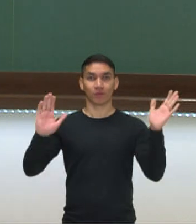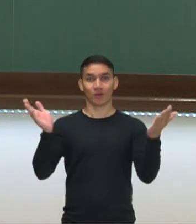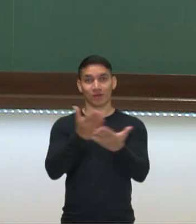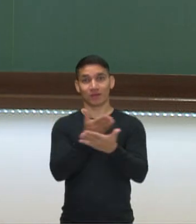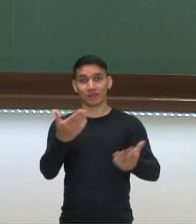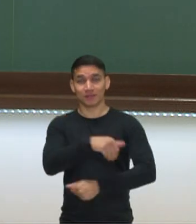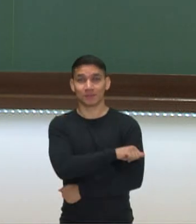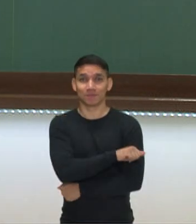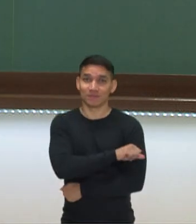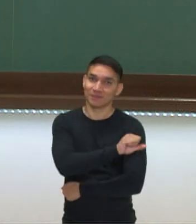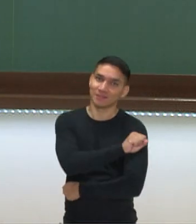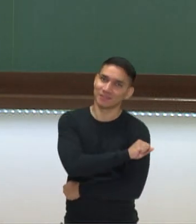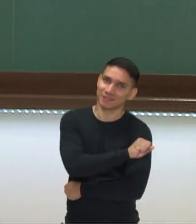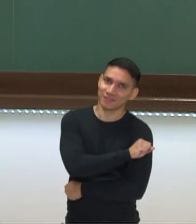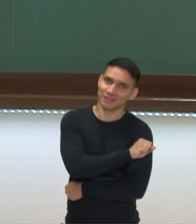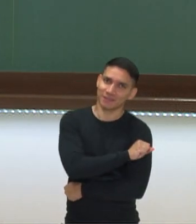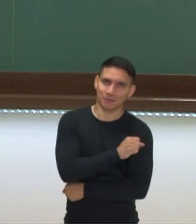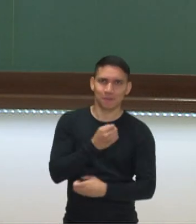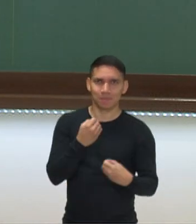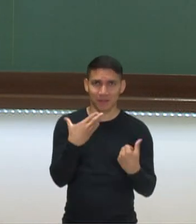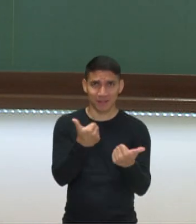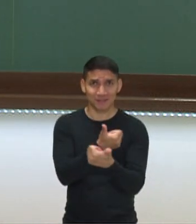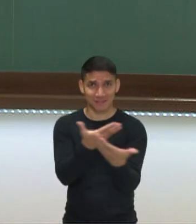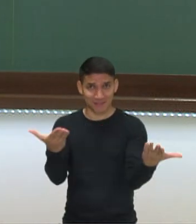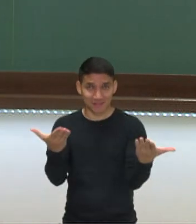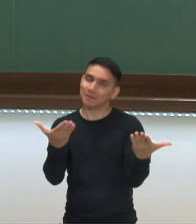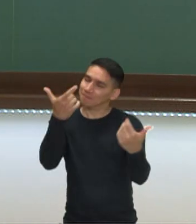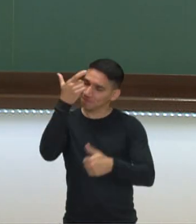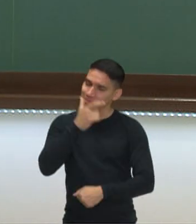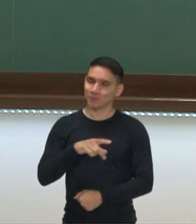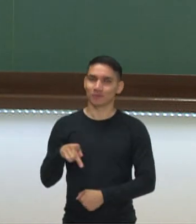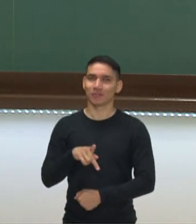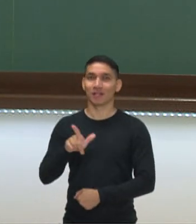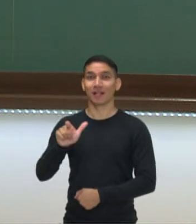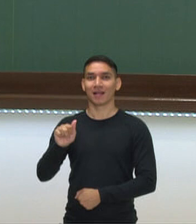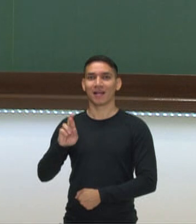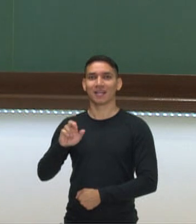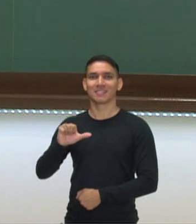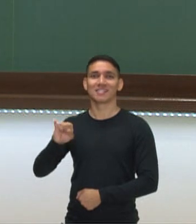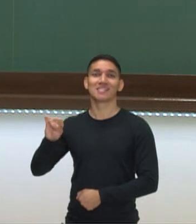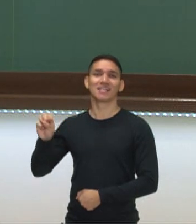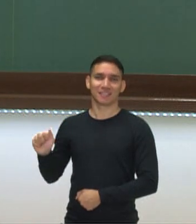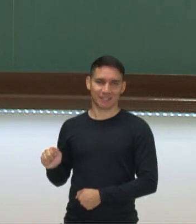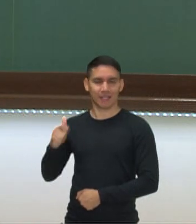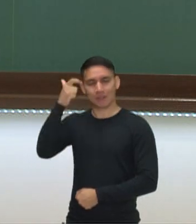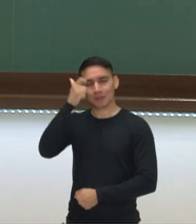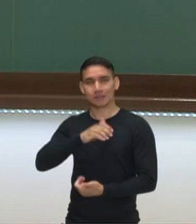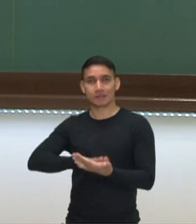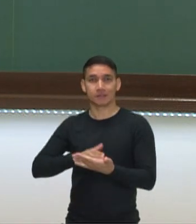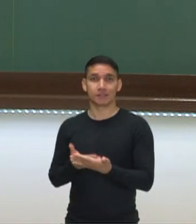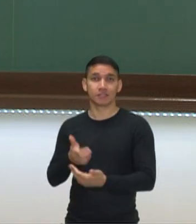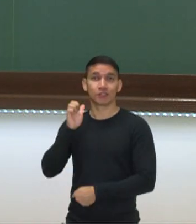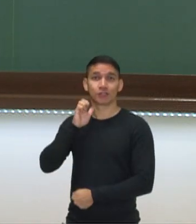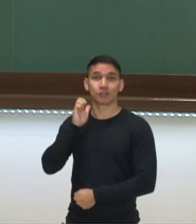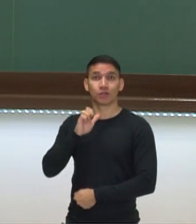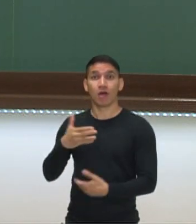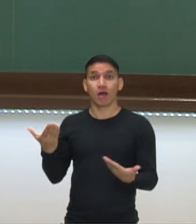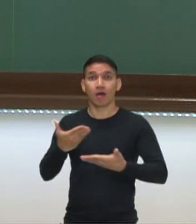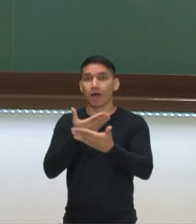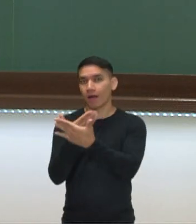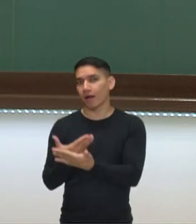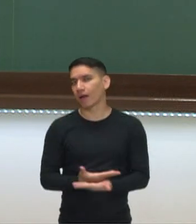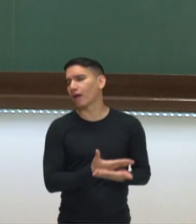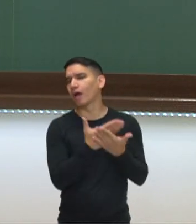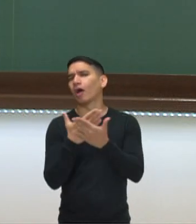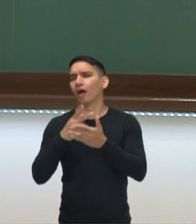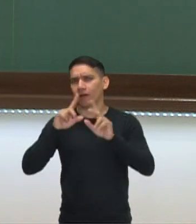Olá, estudantes do 8º ano, tudo bem? Professora Larissa, nosso intérprete ESI-ON. Essa aula de hoje